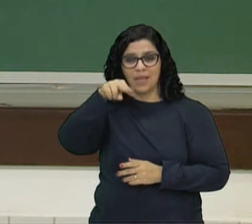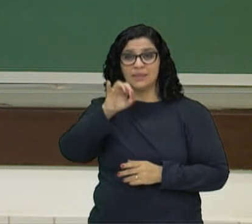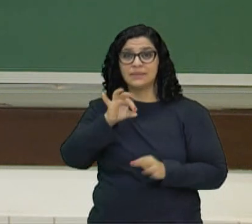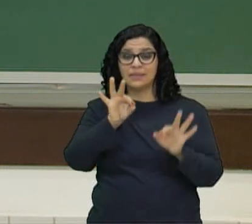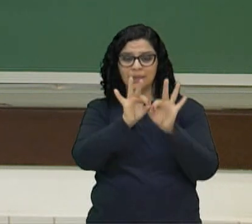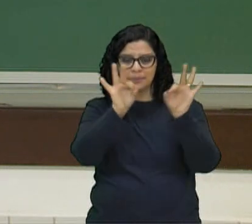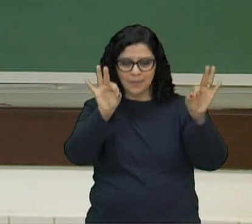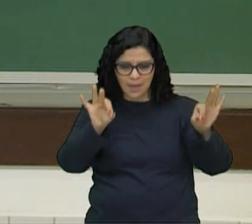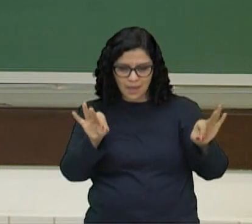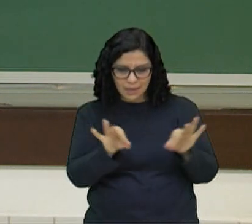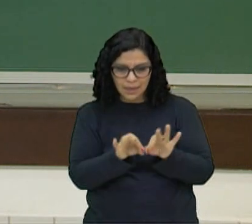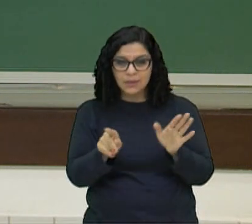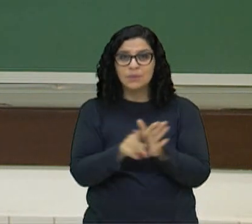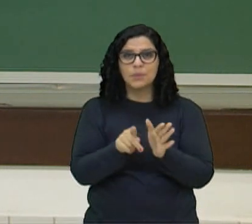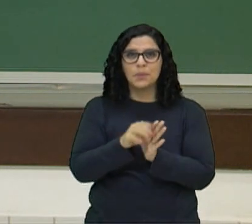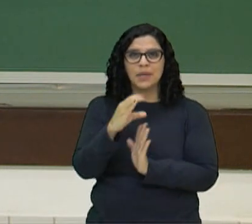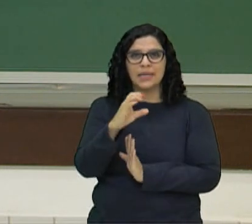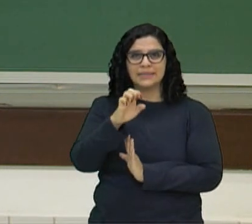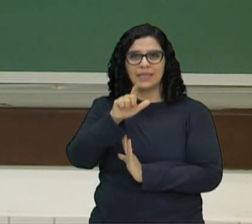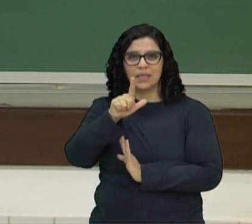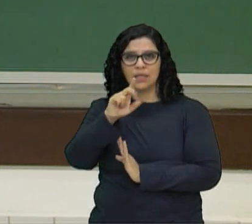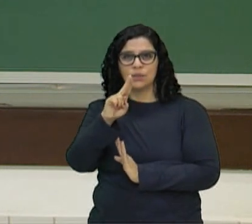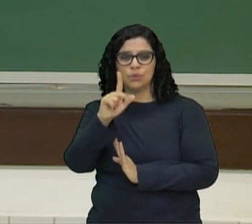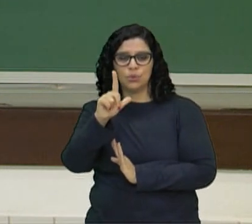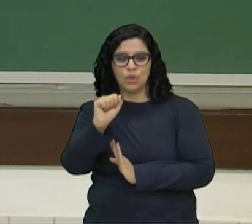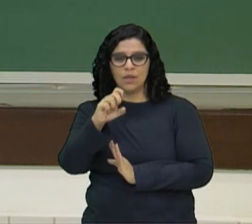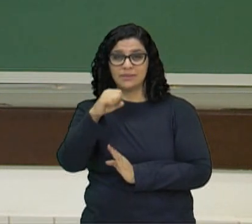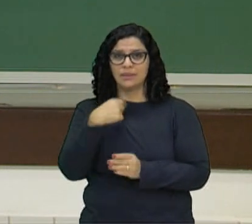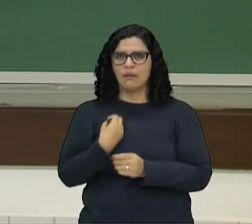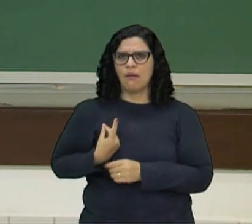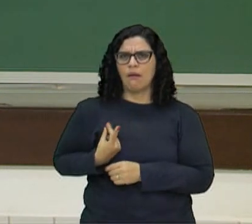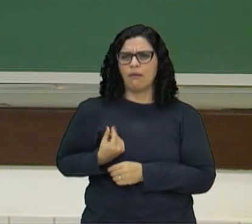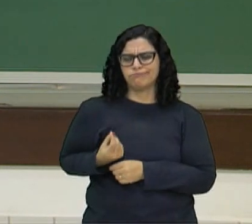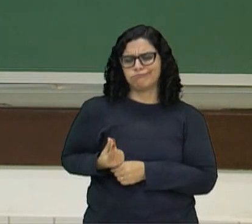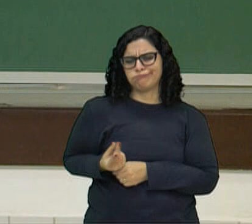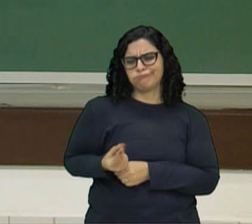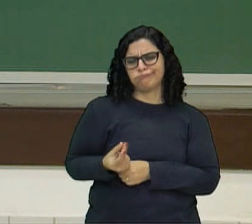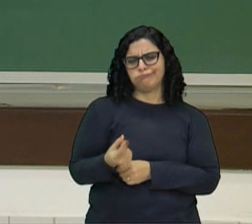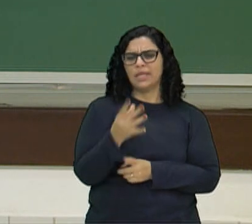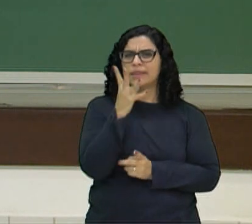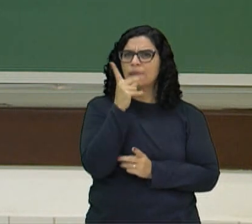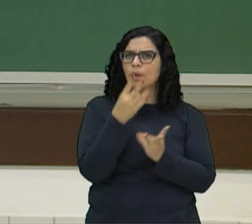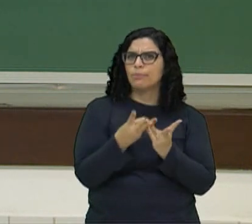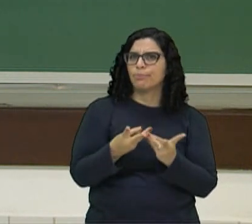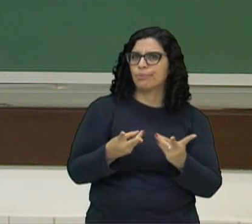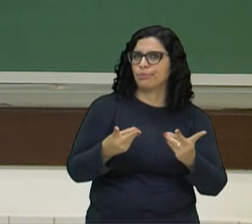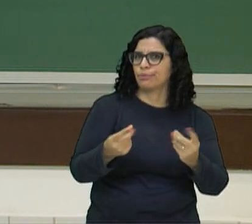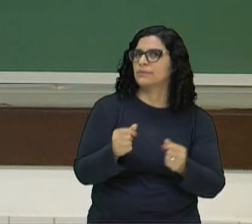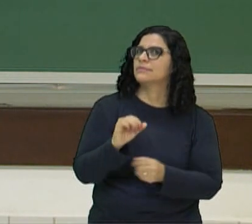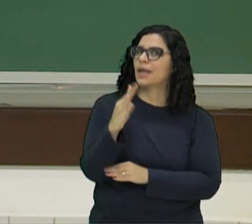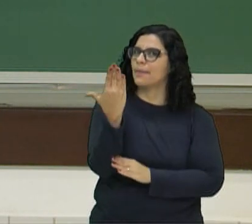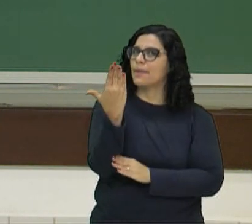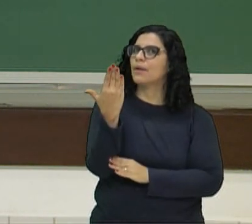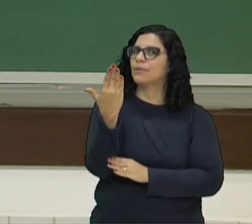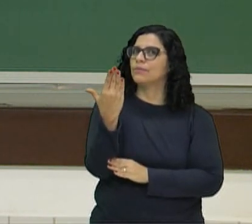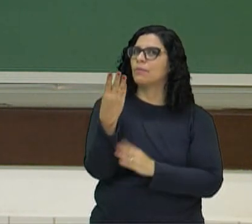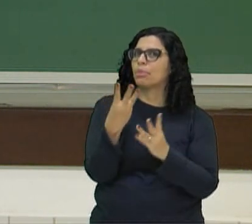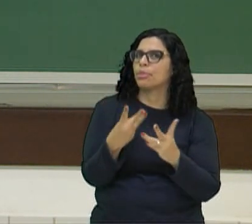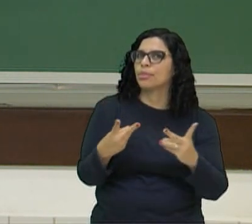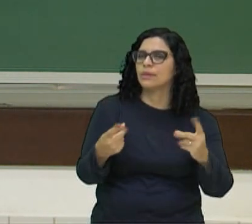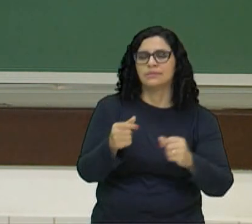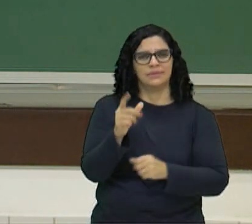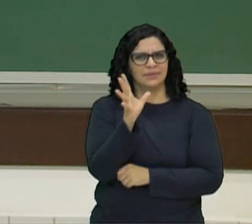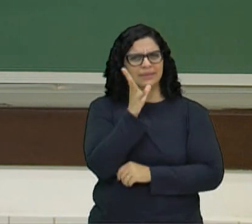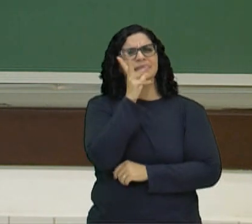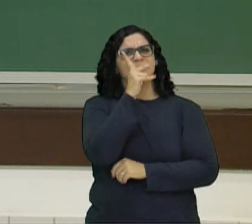de celulose. E a celulose se conserva por muito tempo no ambiente. É difícil degenerar madeira podre. Ela demora